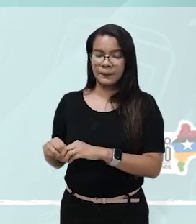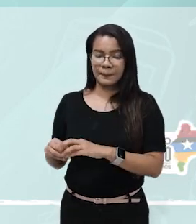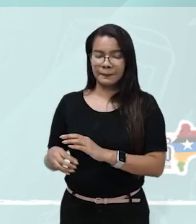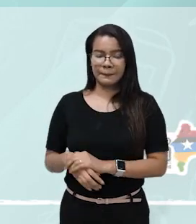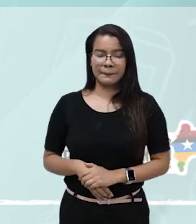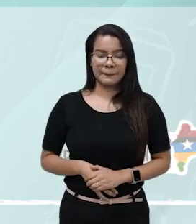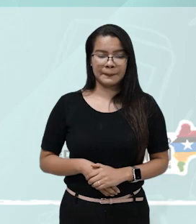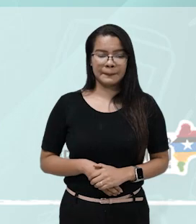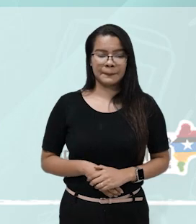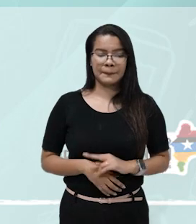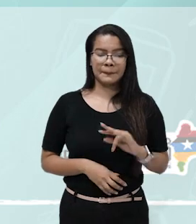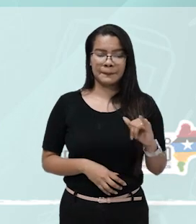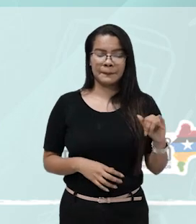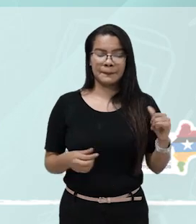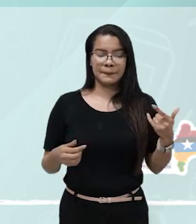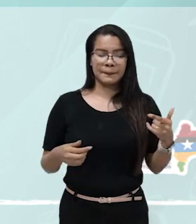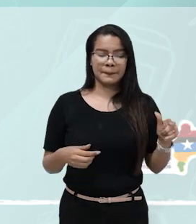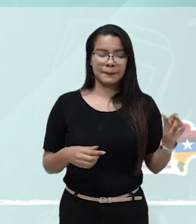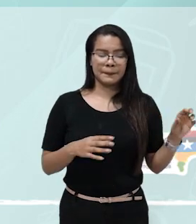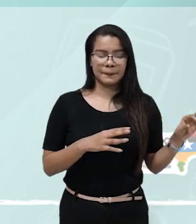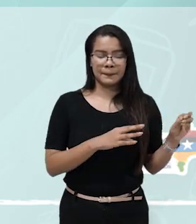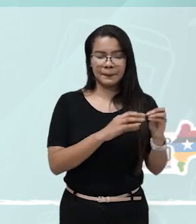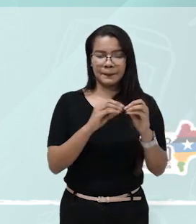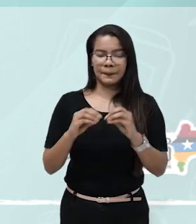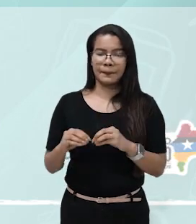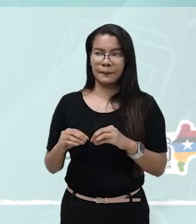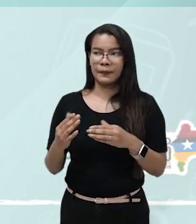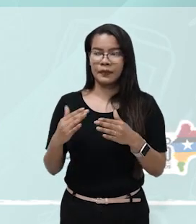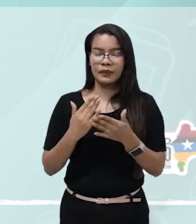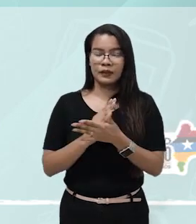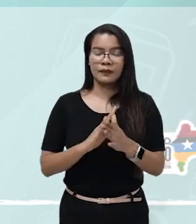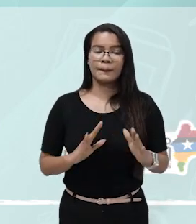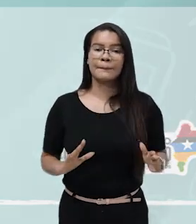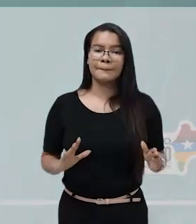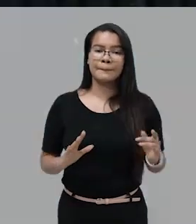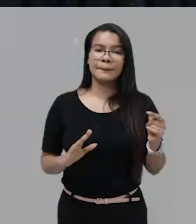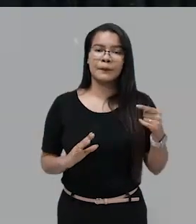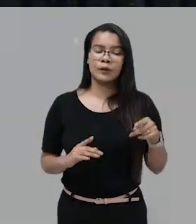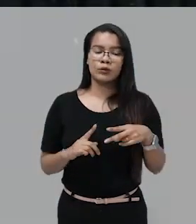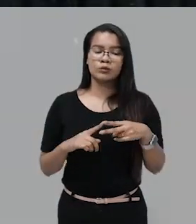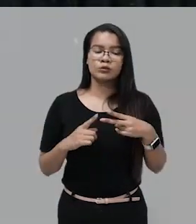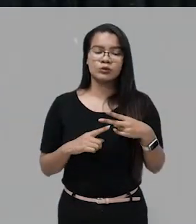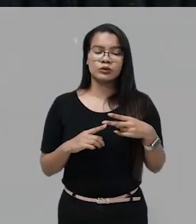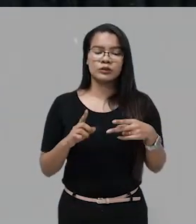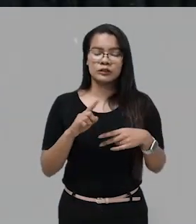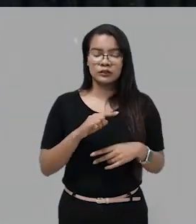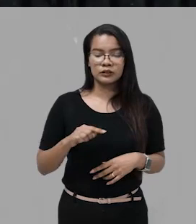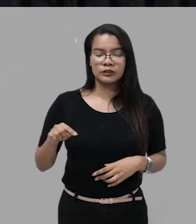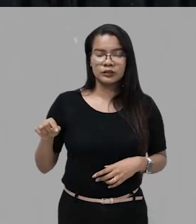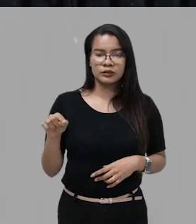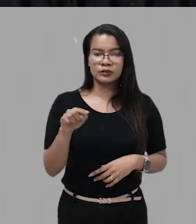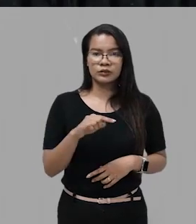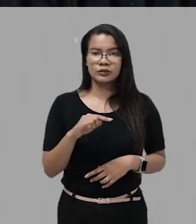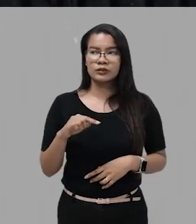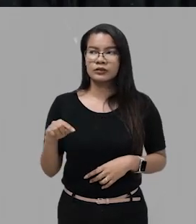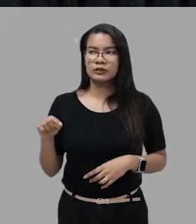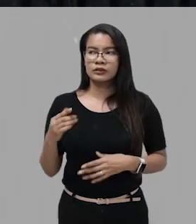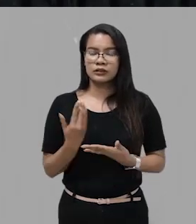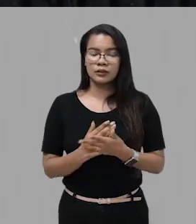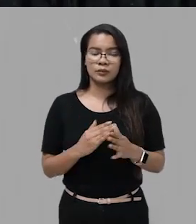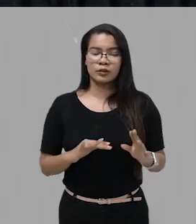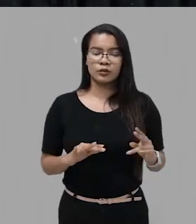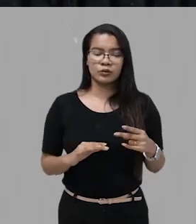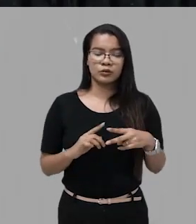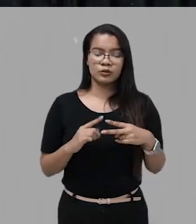está esses 30 centímetros. Vai lá de novo, pega o segundo, volta aqui. Ao ele terminar esses 2 circuitos, tá certo? Ele termina esses